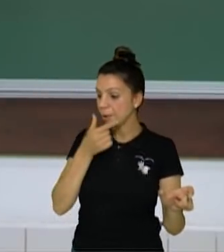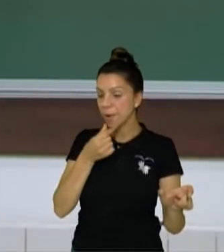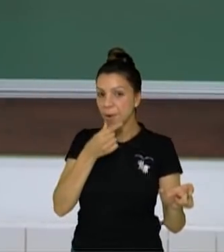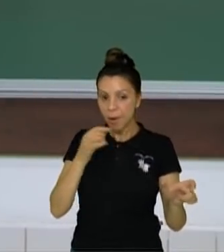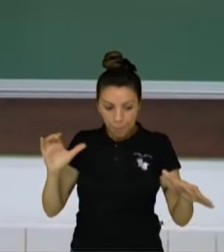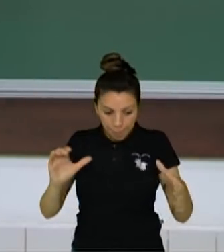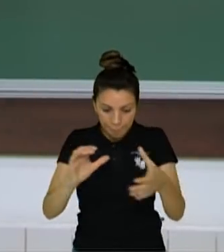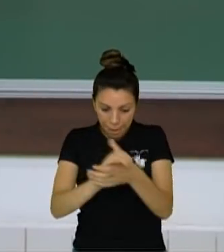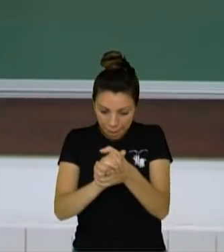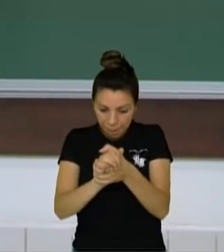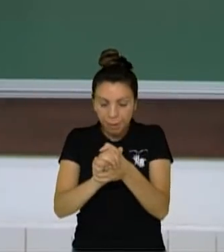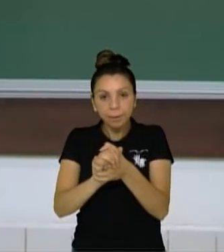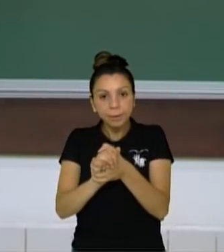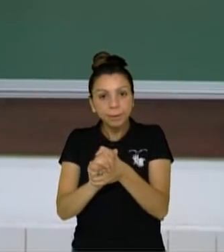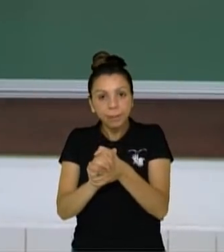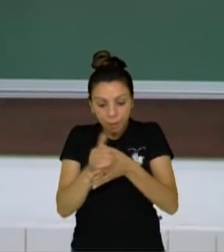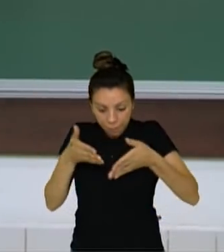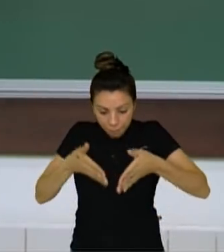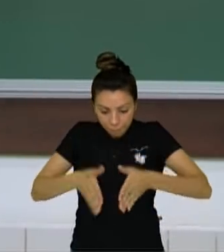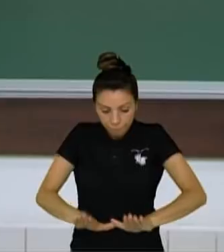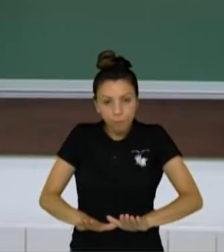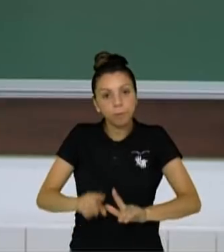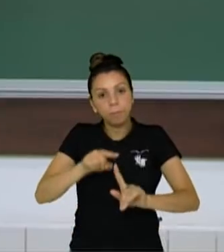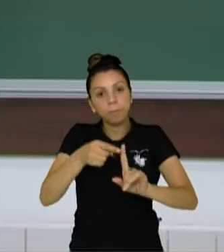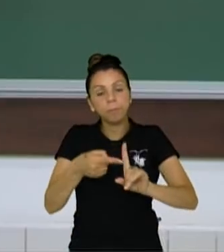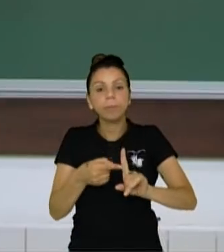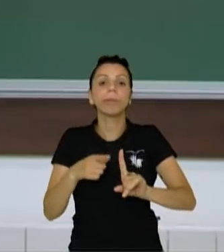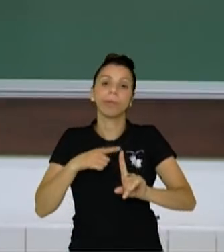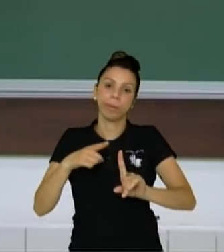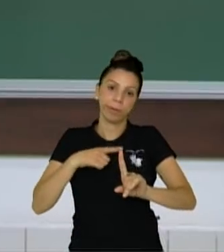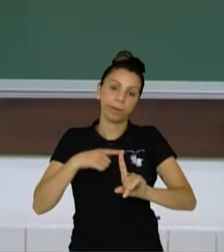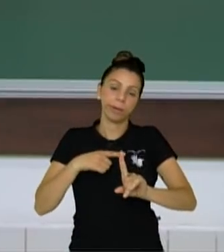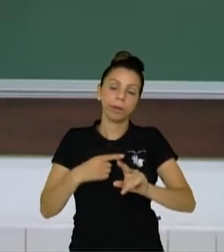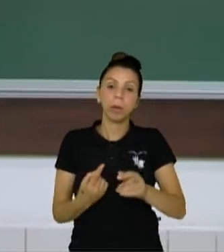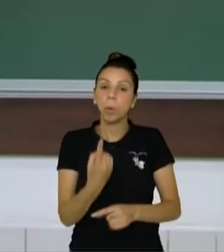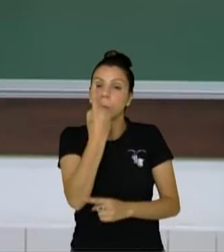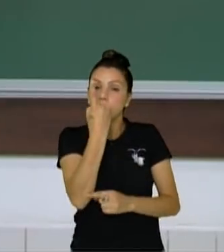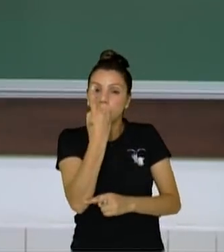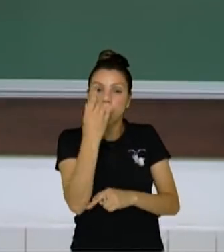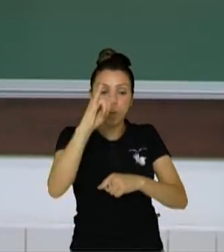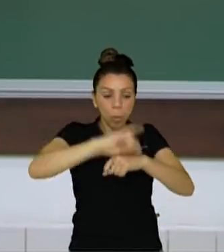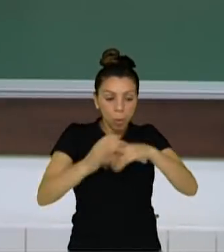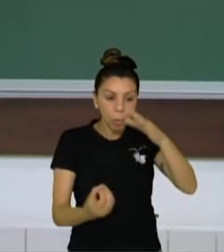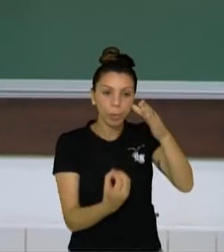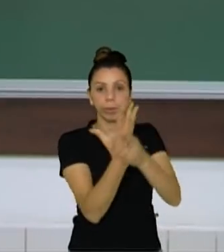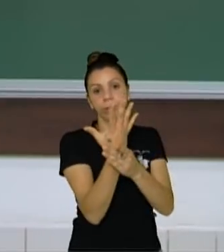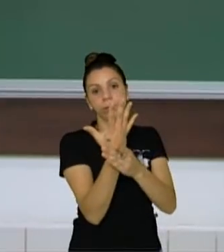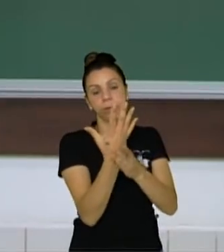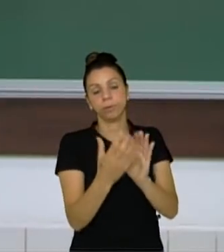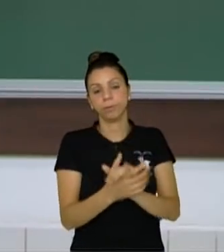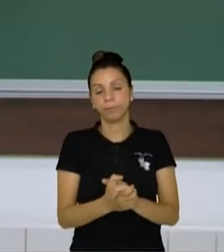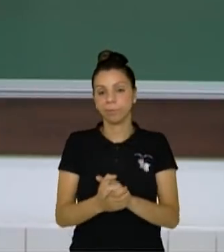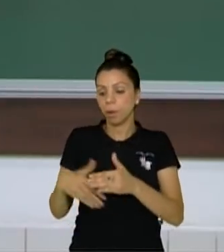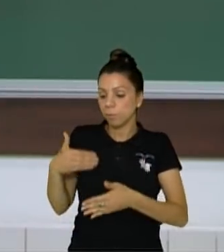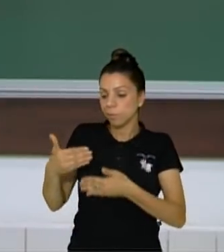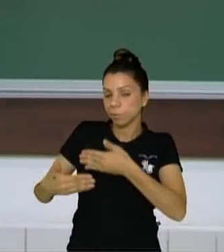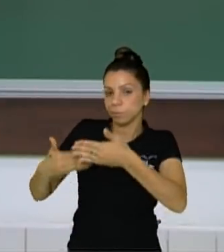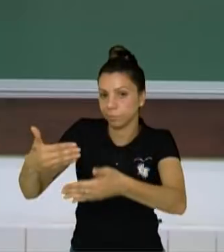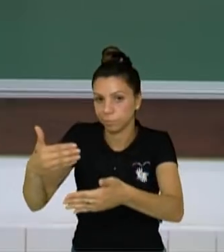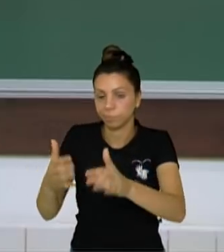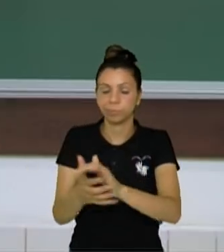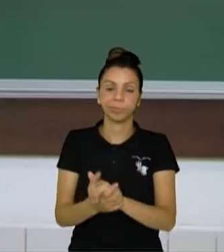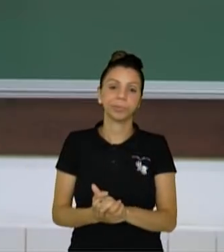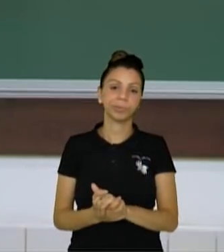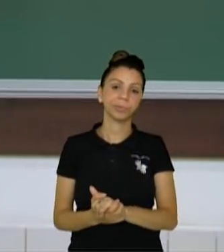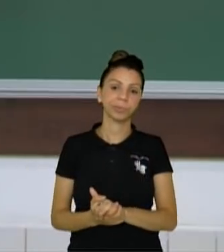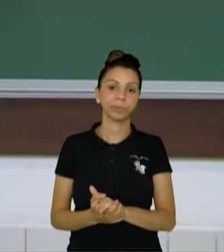origem. Entende? Que todos têm o seu mesmo ponto de origem nesse processo de desenvolvimento. Isso é o